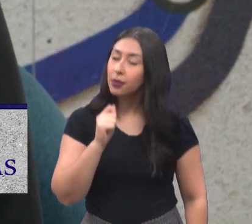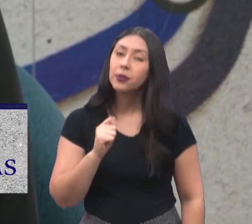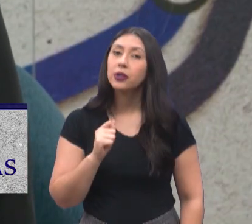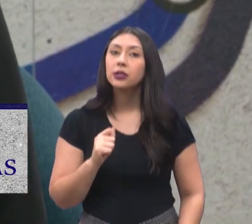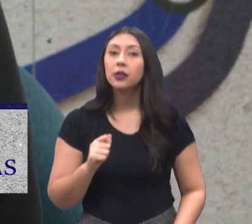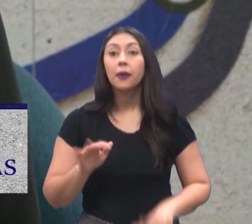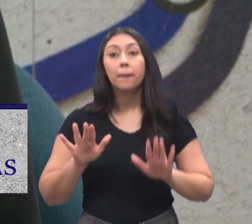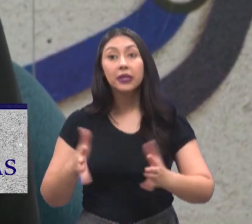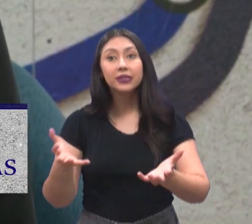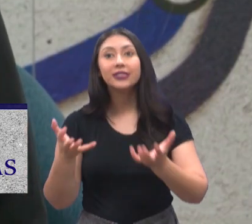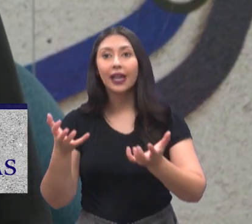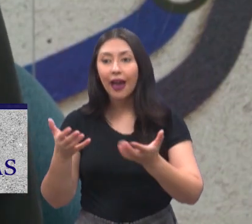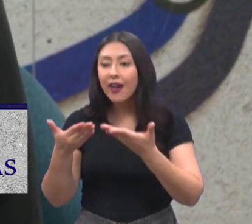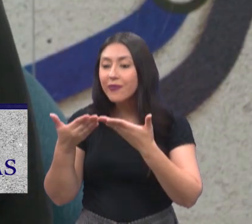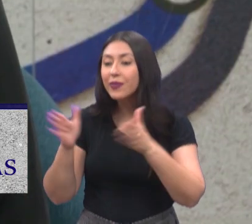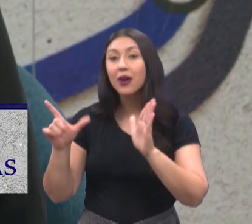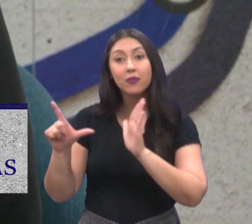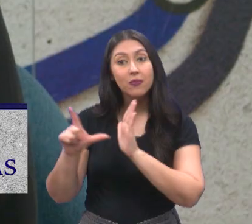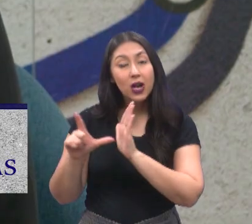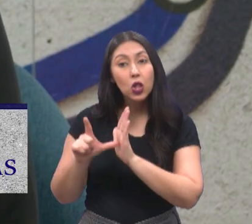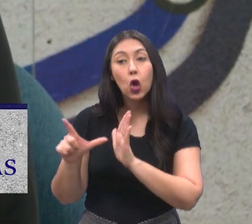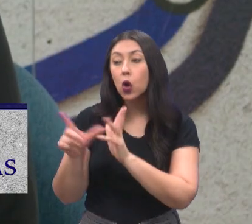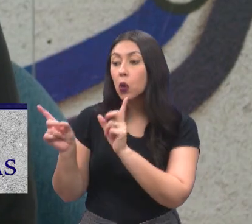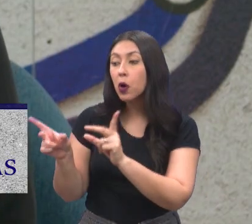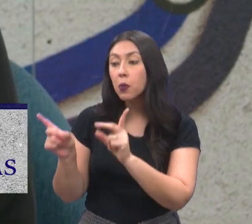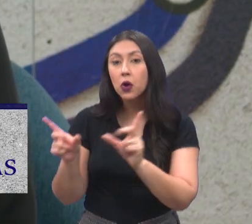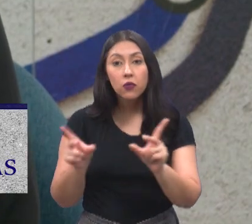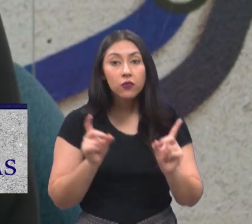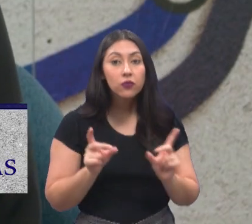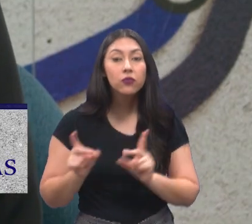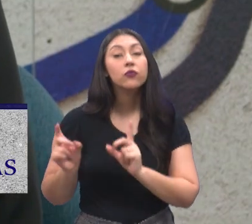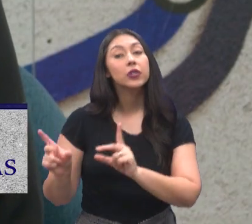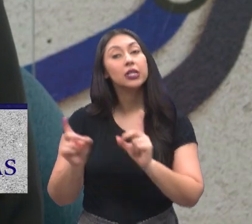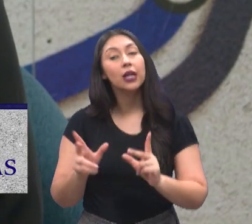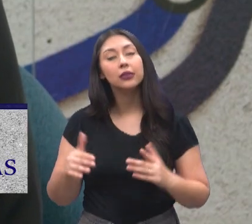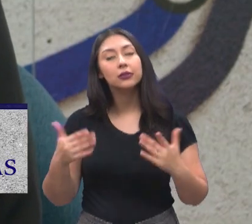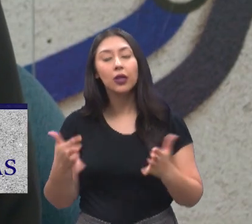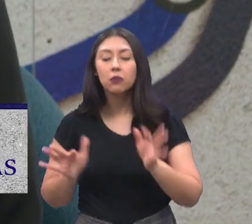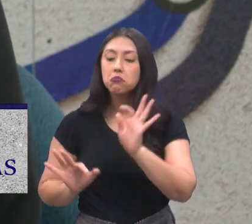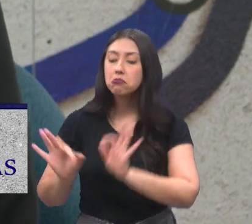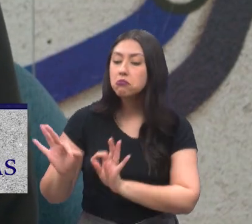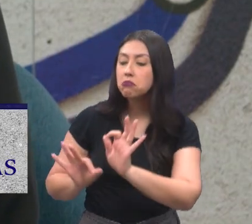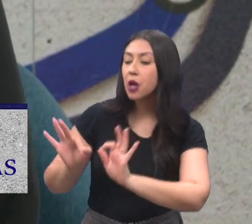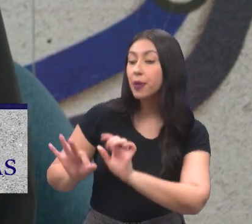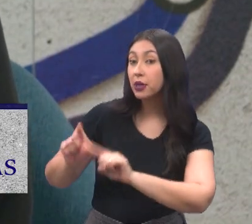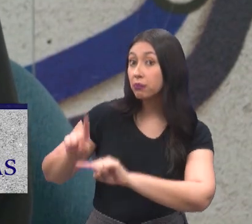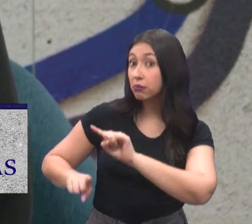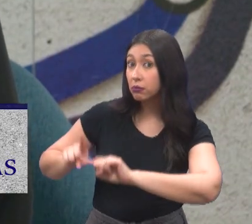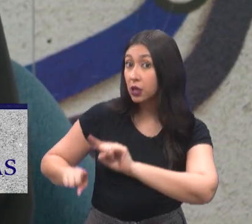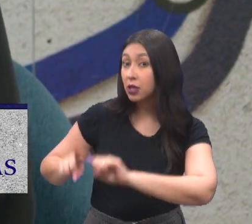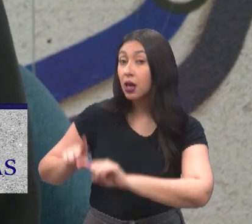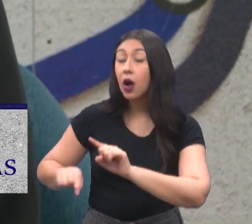quer montar a sua loja, tal, e já vender. Então, você produz a sua peça piloto na